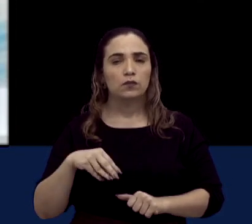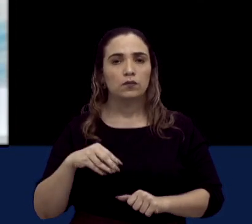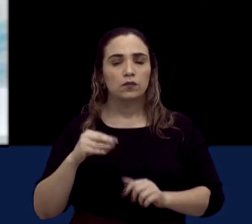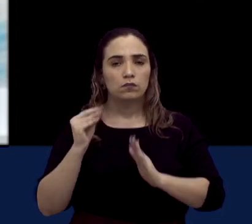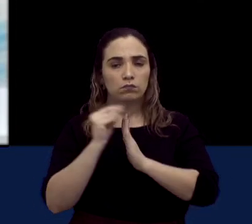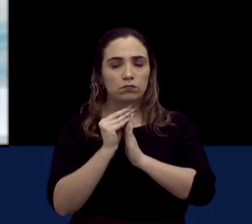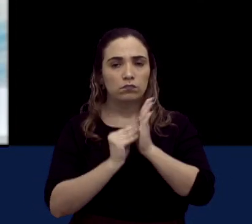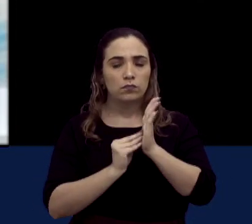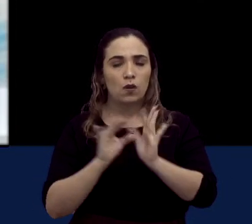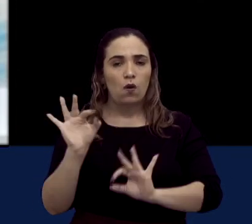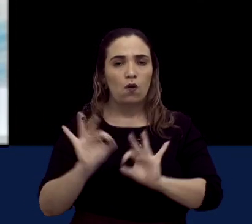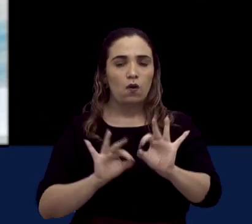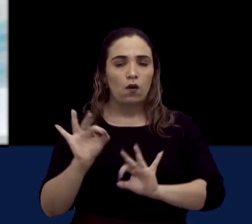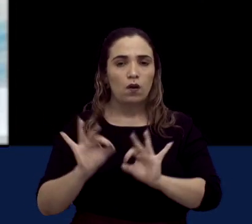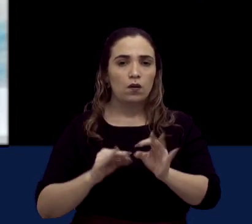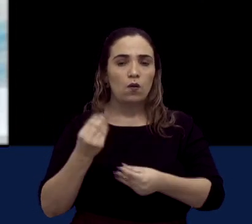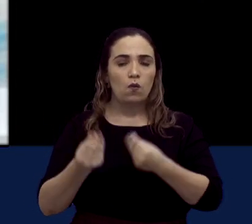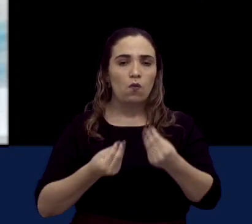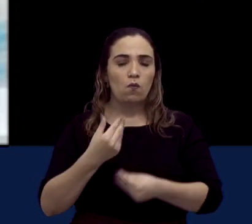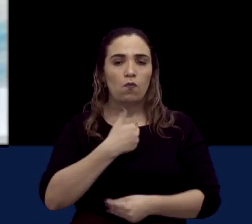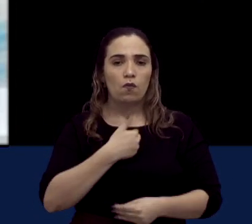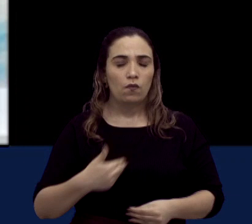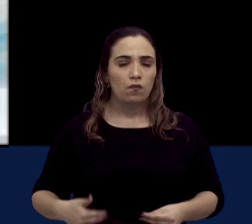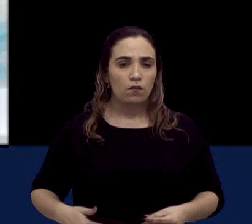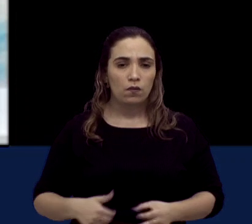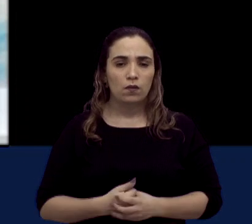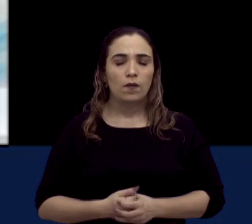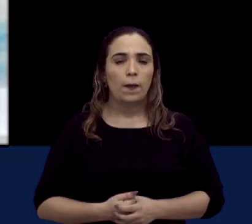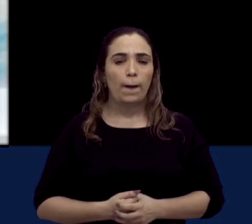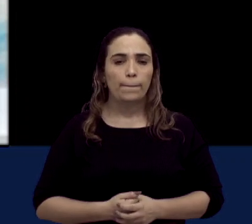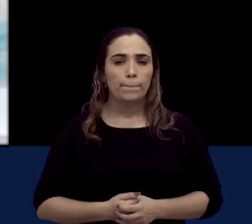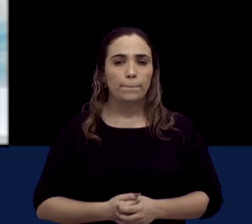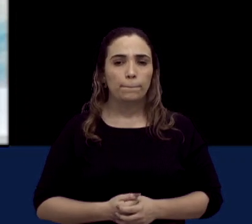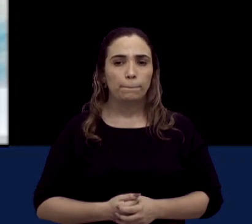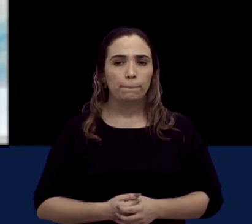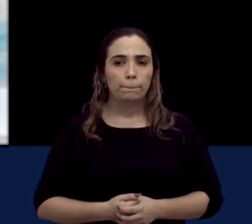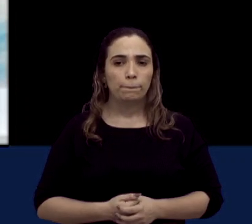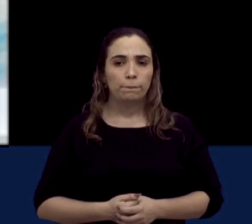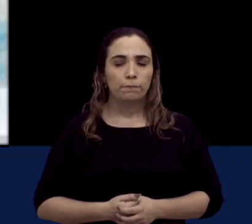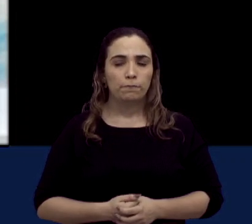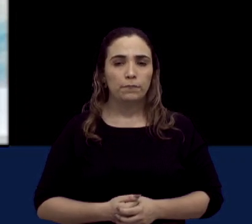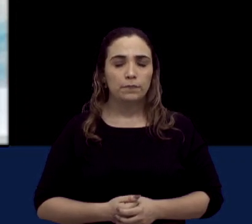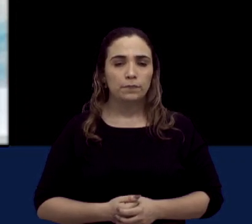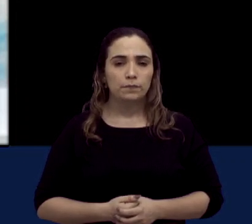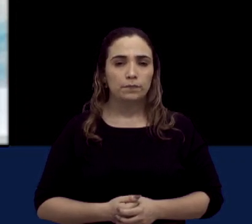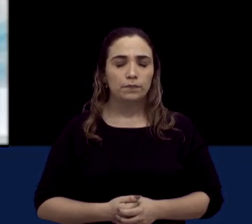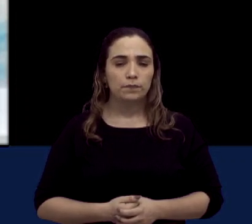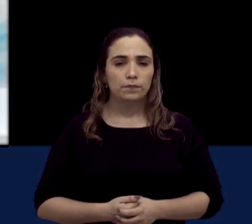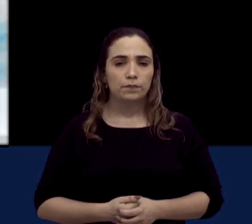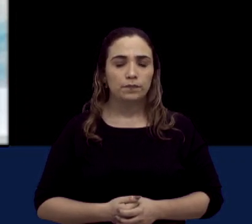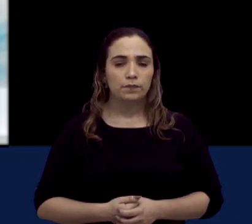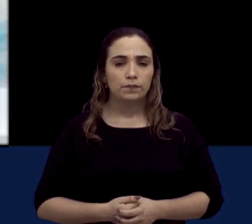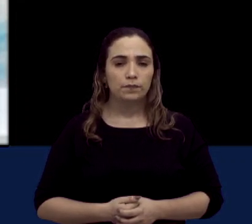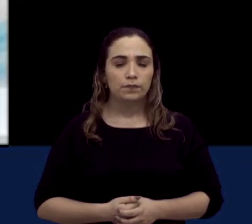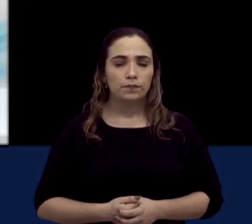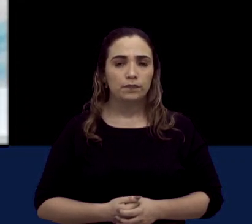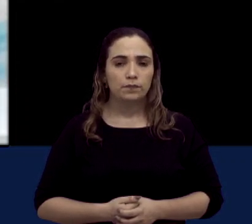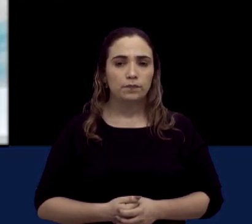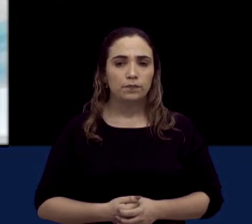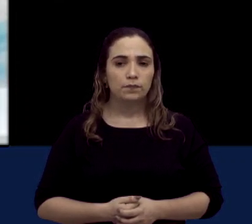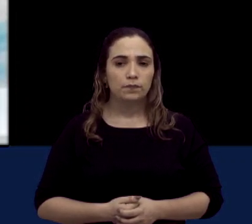funções do Estado. Nesse momento, o Estado, que tinha um